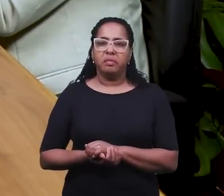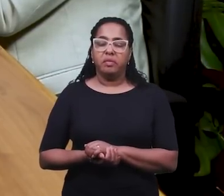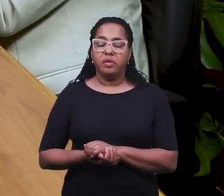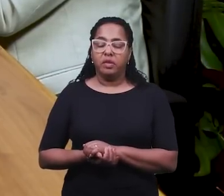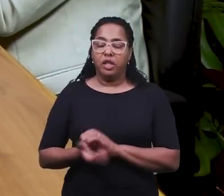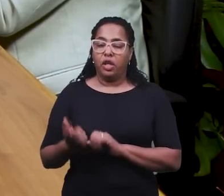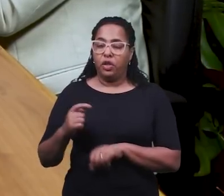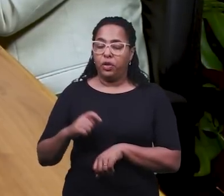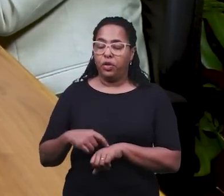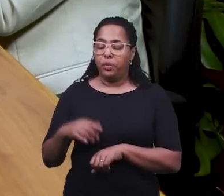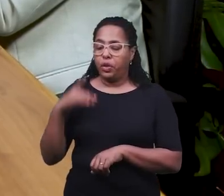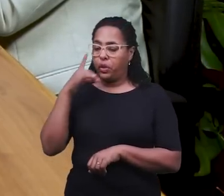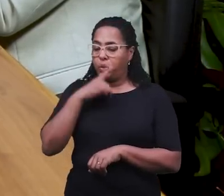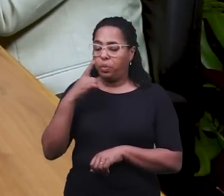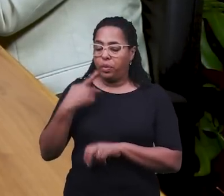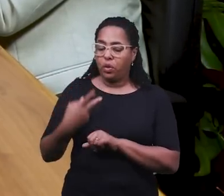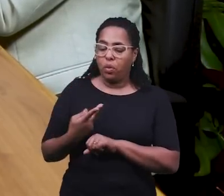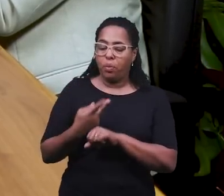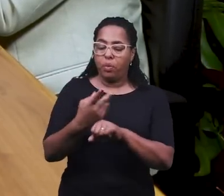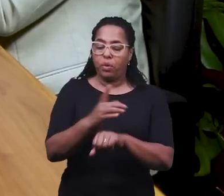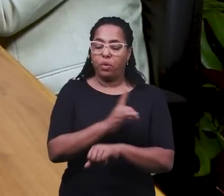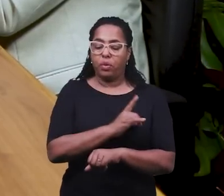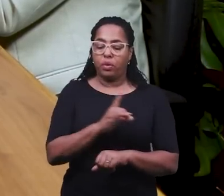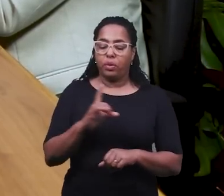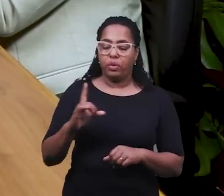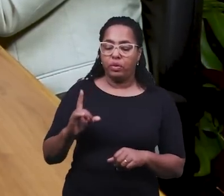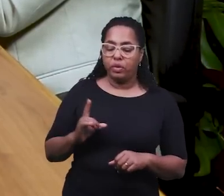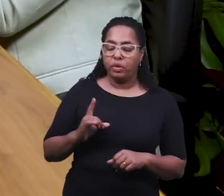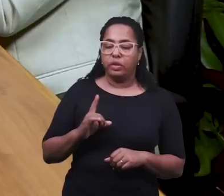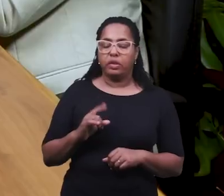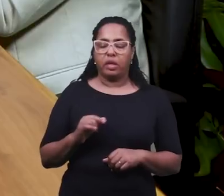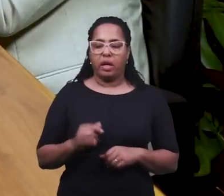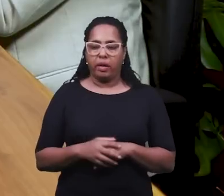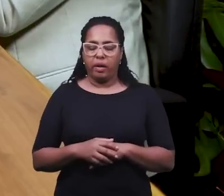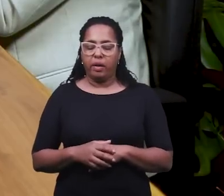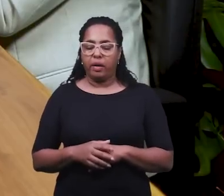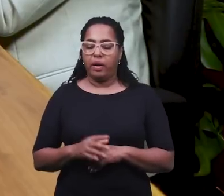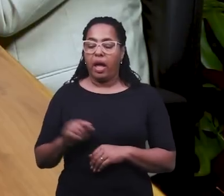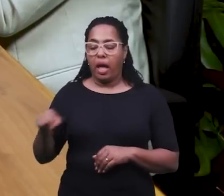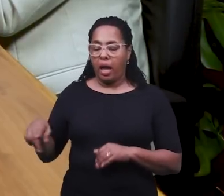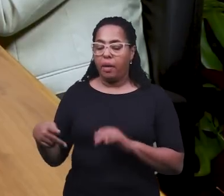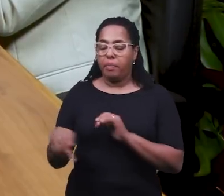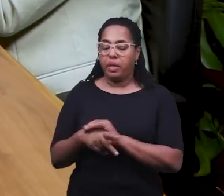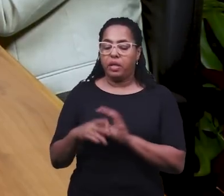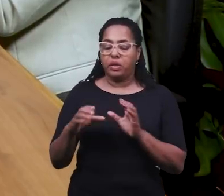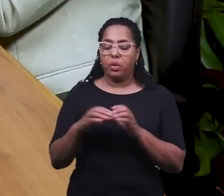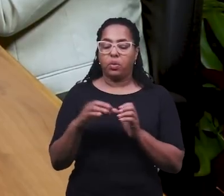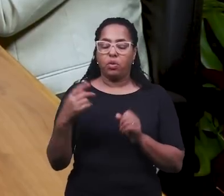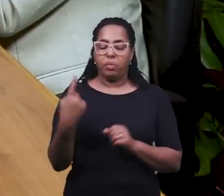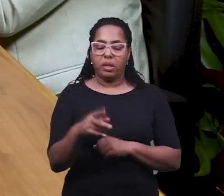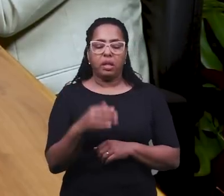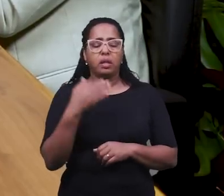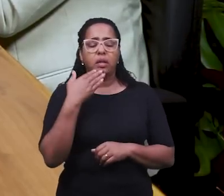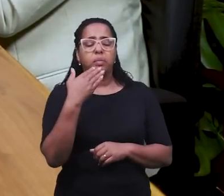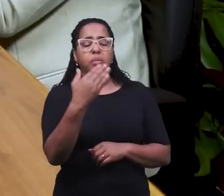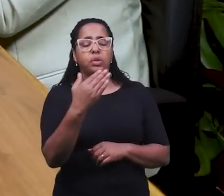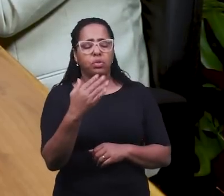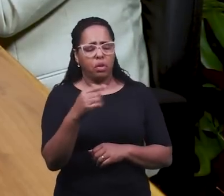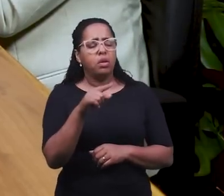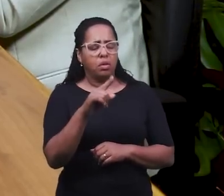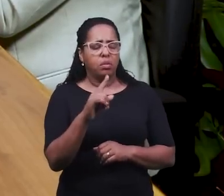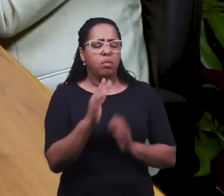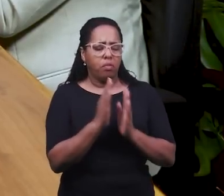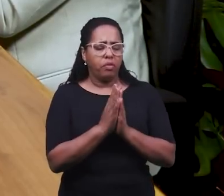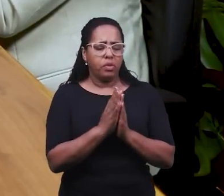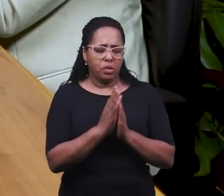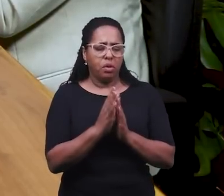poder ir na igreja. E quando ela chegou no domingo, ela procurou esse diácono e ela era do grupo dele e